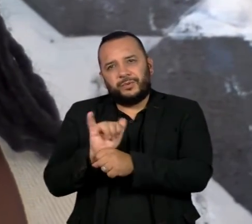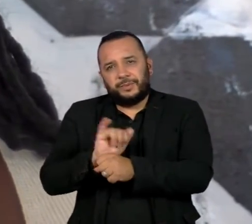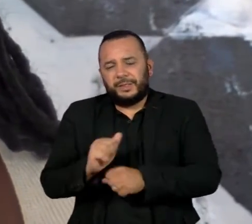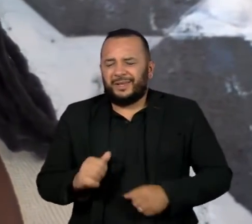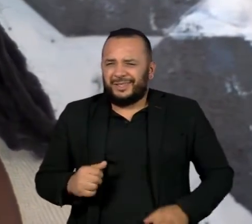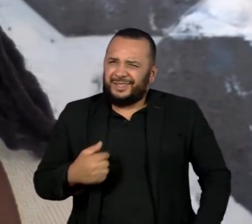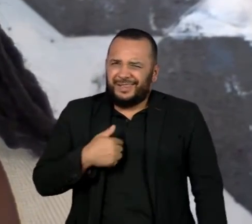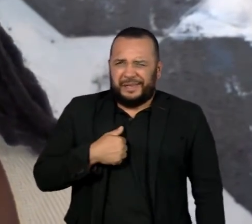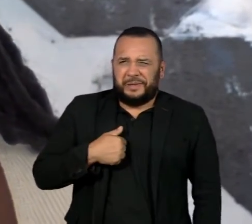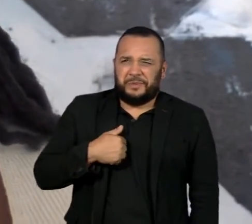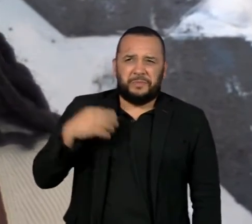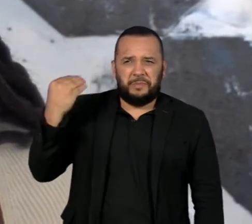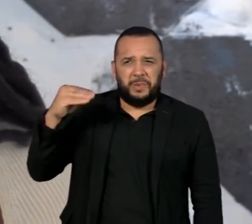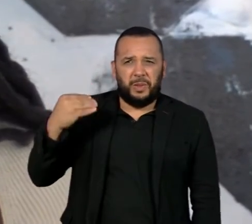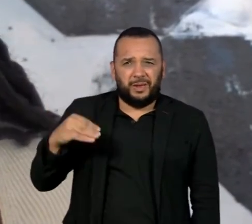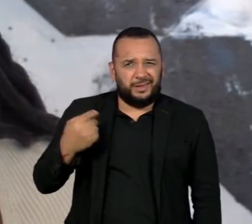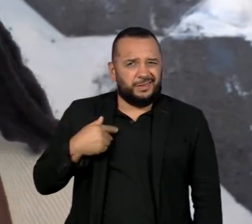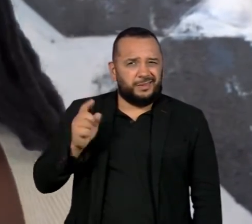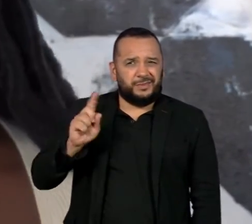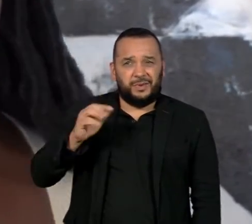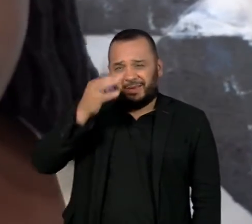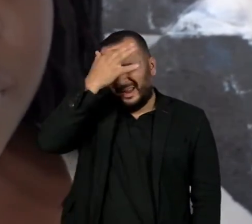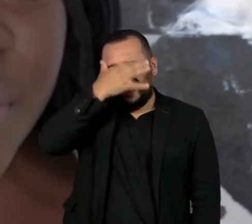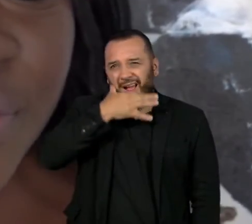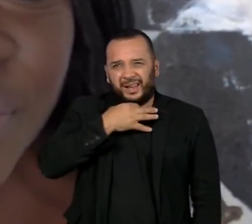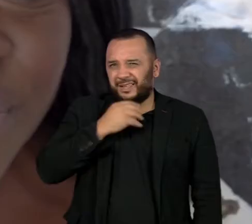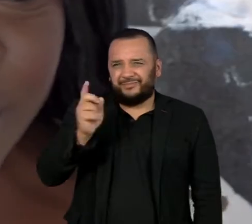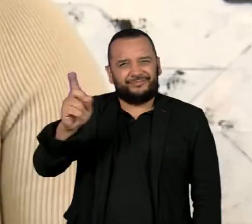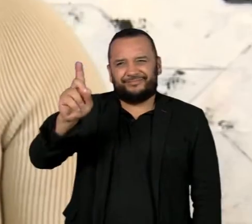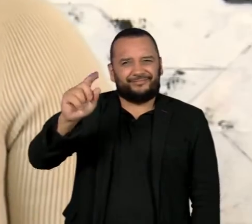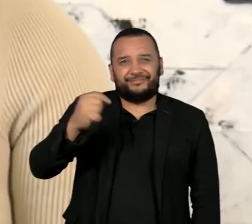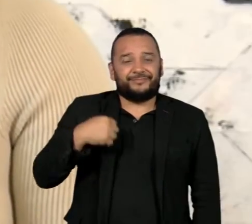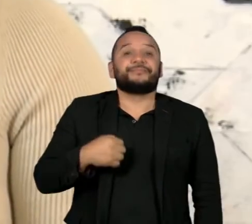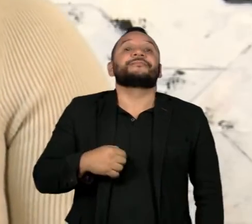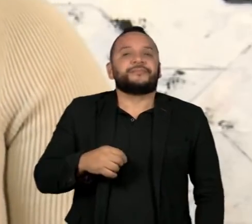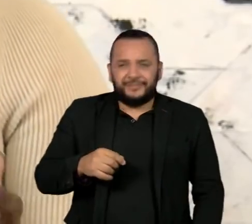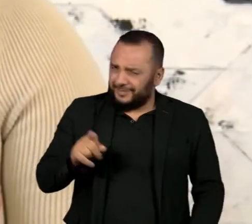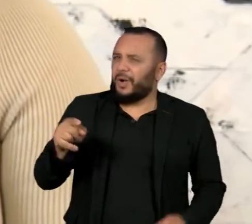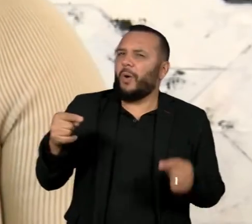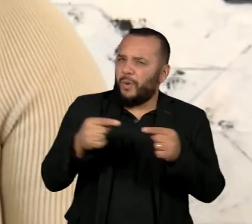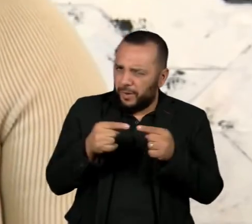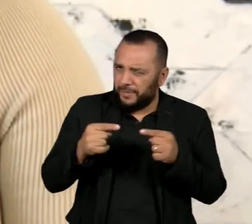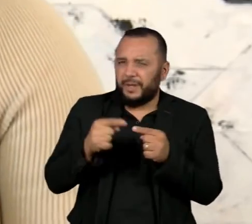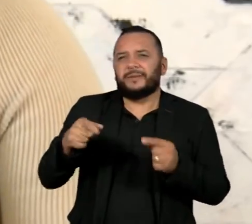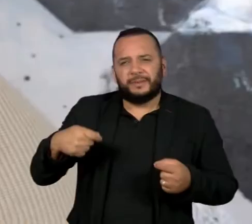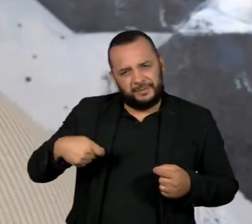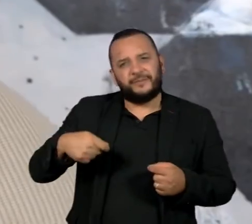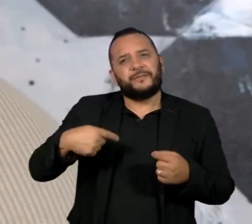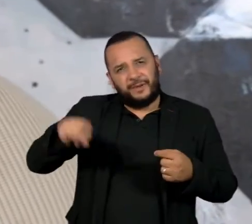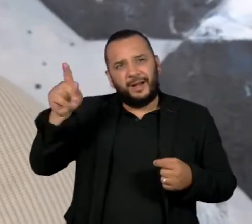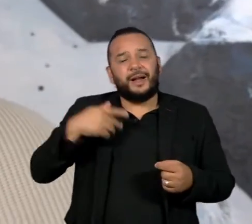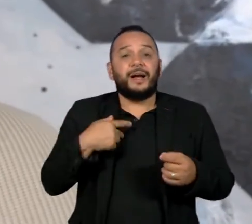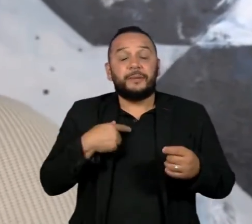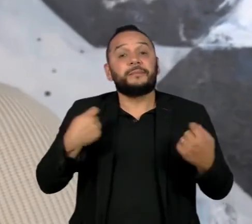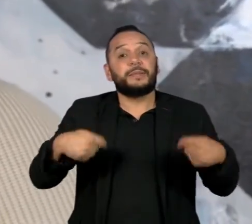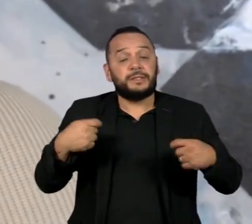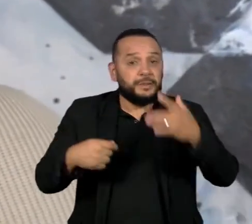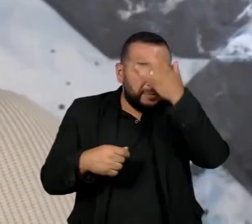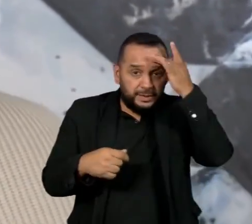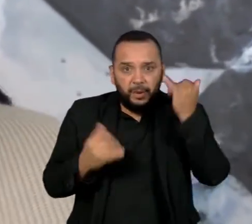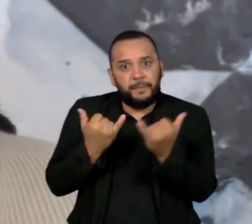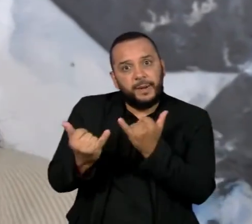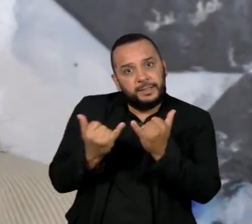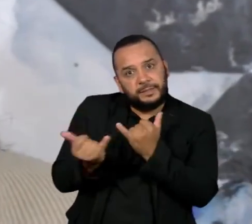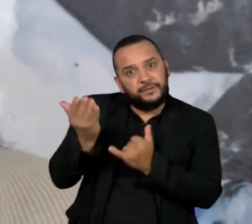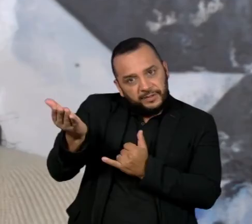eu falei, não, eu não tenho cara de blogueira. E blogueira tem cara de blogueira? Aí elas foram e falaram, você precisa de pessoas parecidas com você na